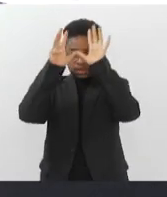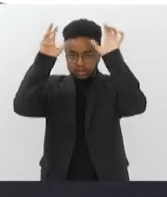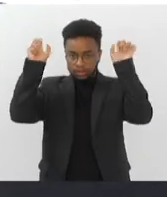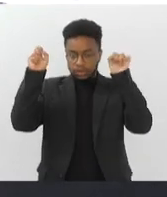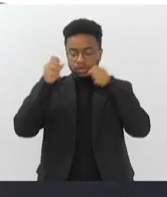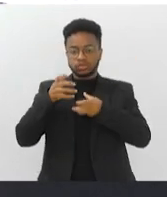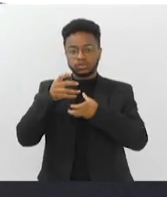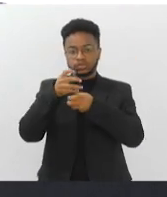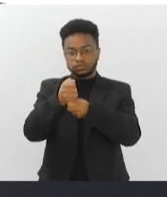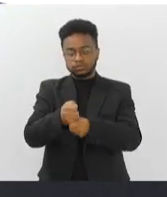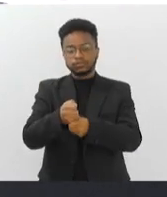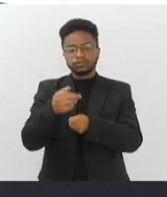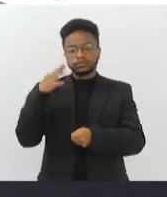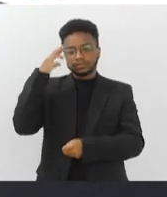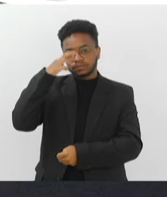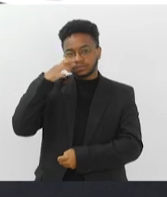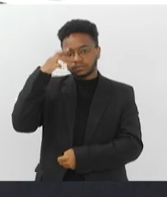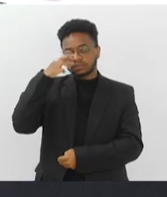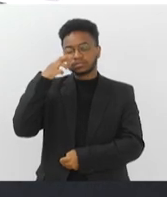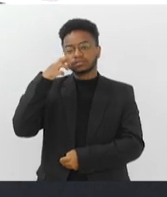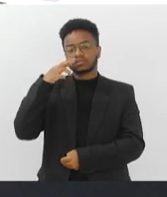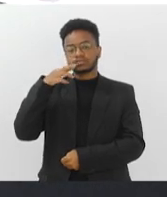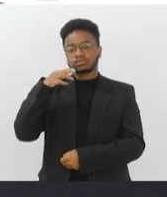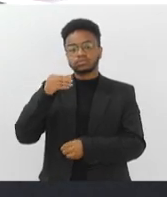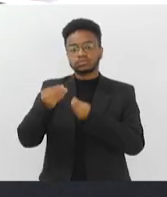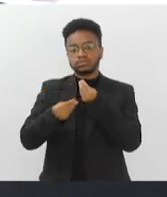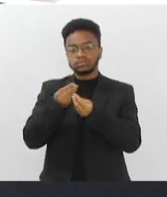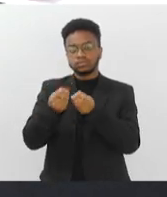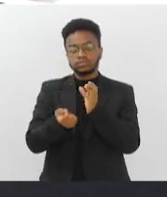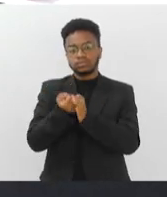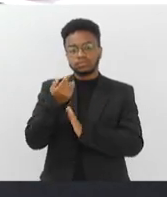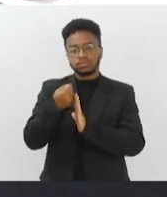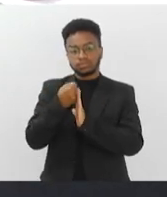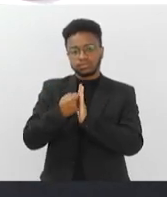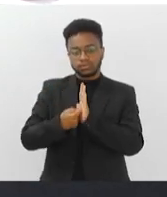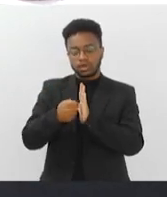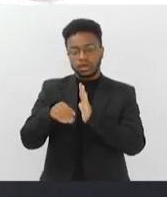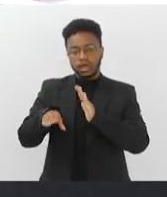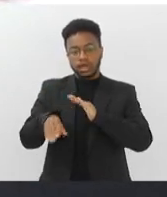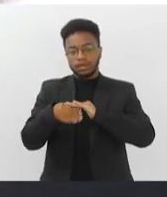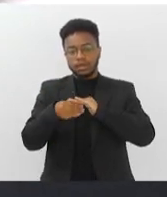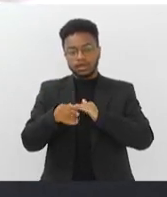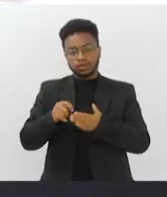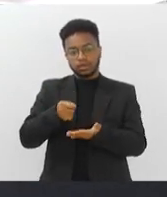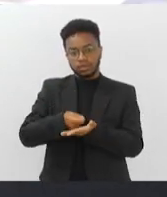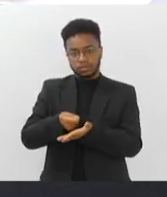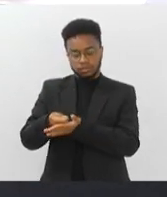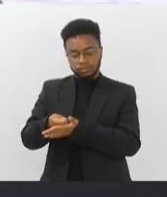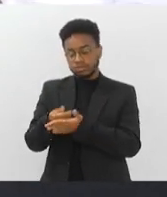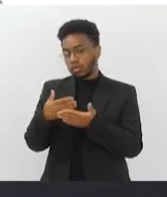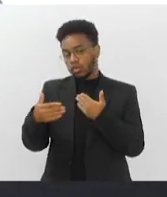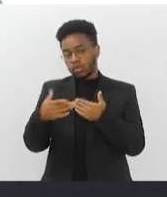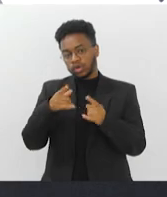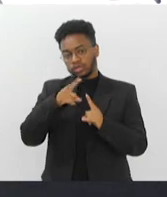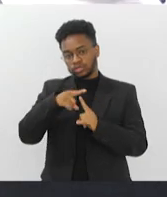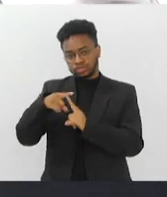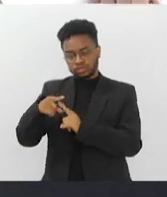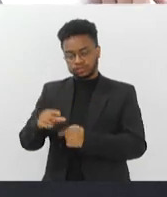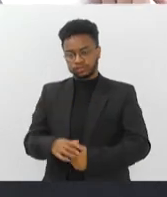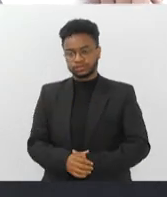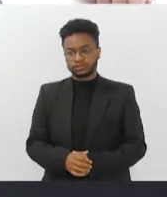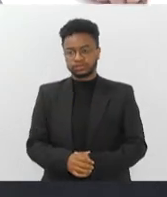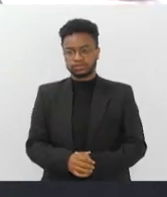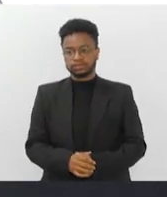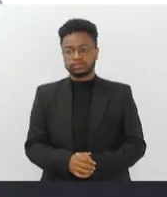consoante a sua competência, a realização das emendas individuais impositivas. Isto, qualquer tipo de emenda.